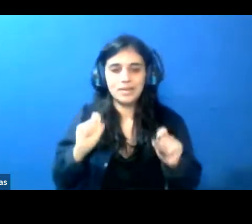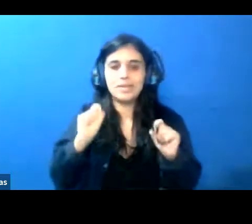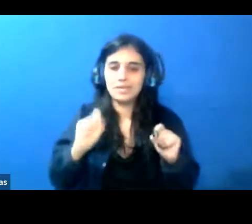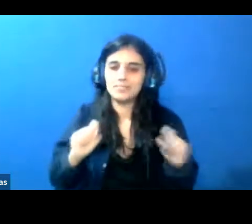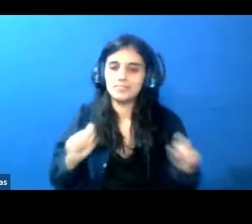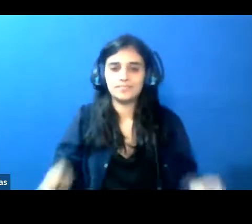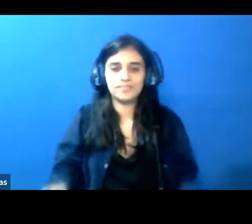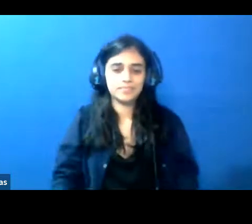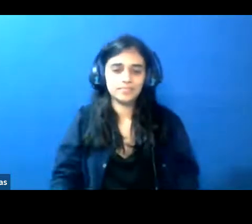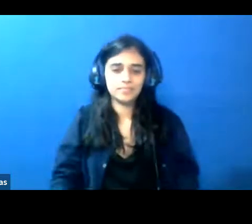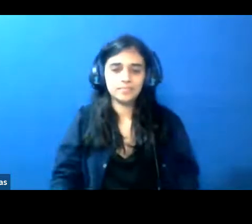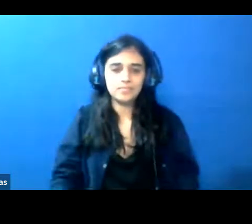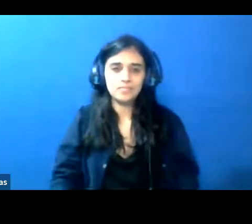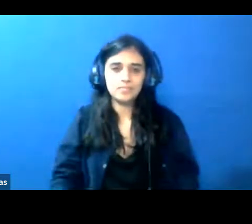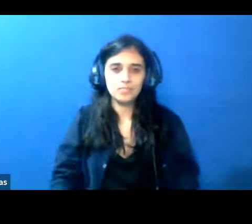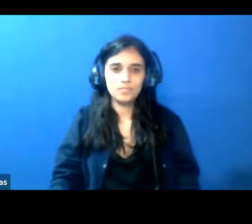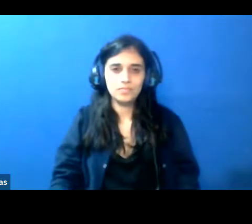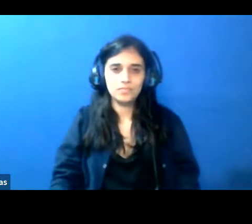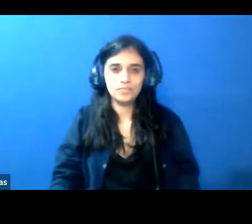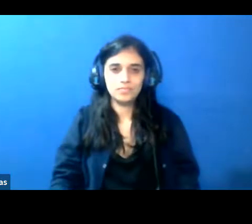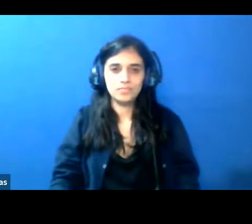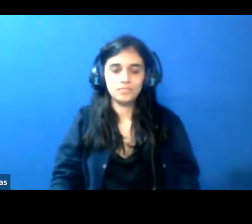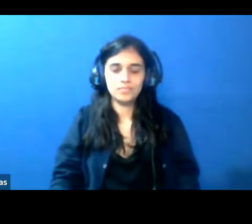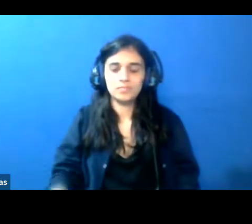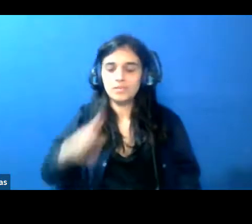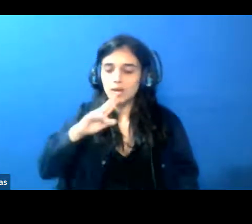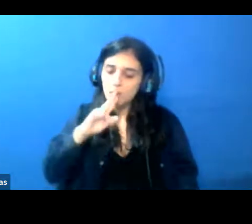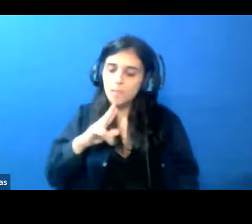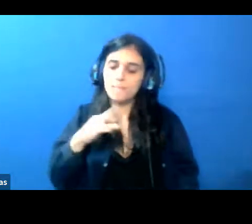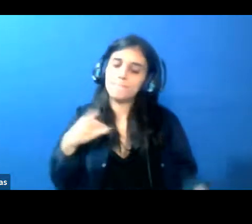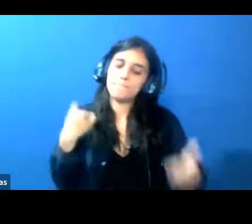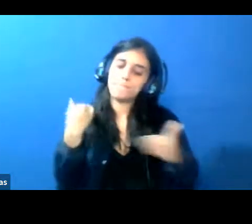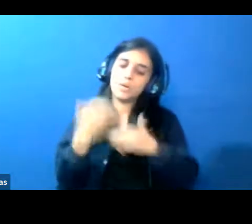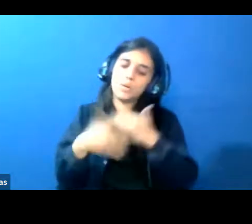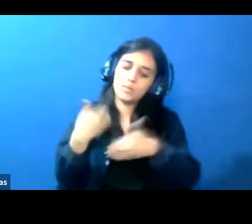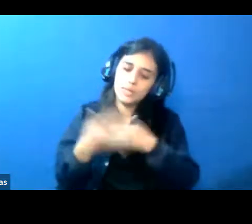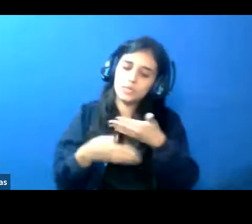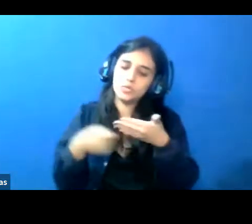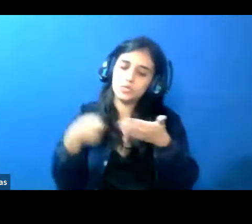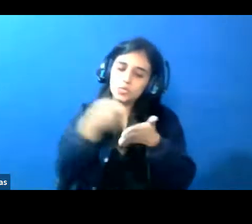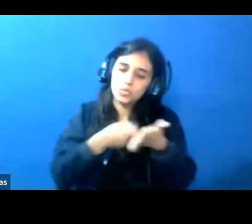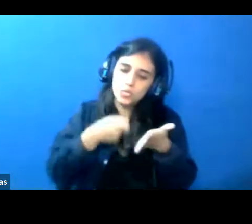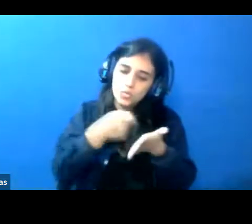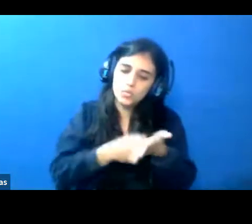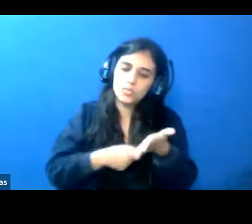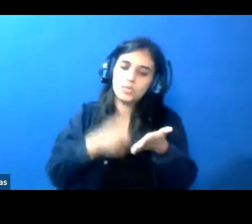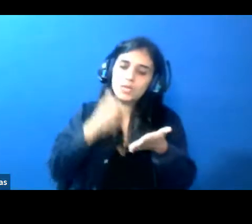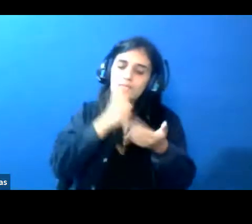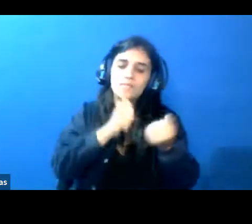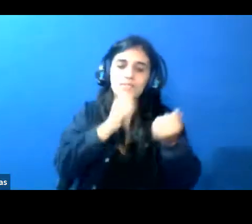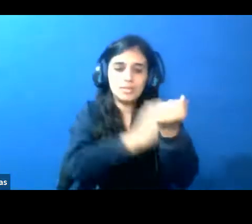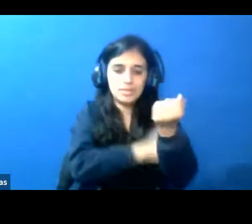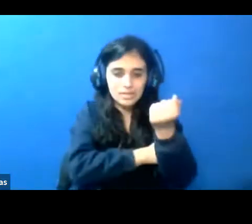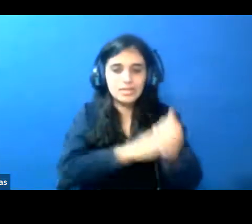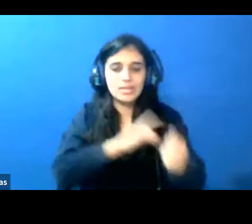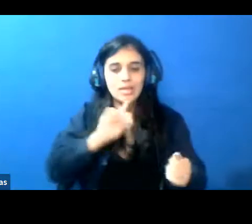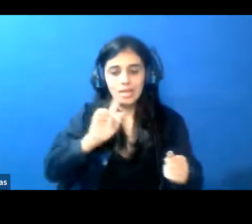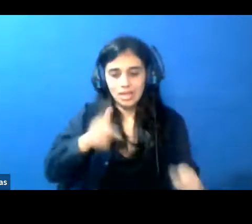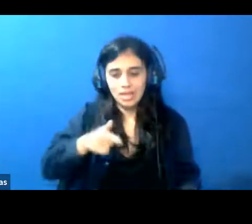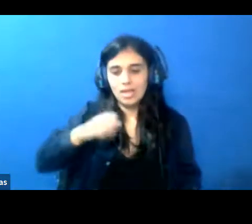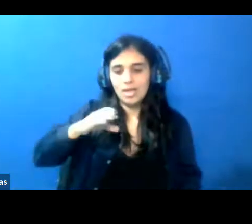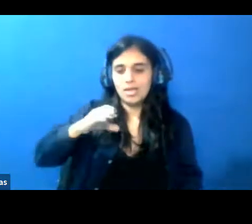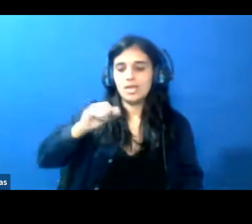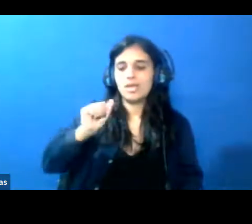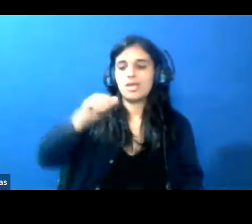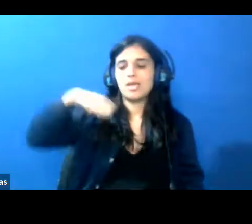resultado de um processo de luta que é feminista, que é camponesa e que é popular,